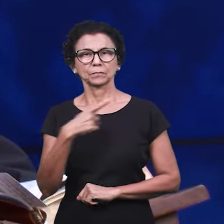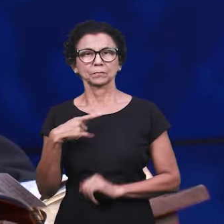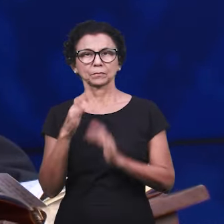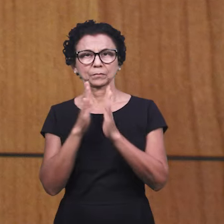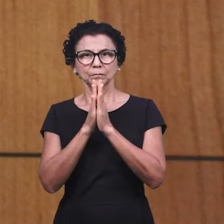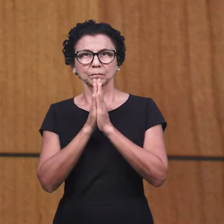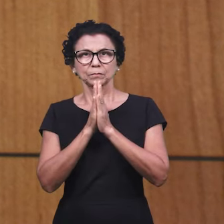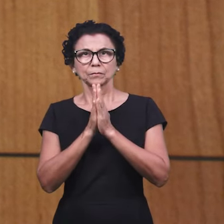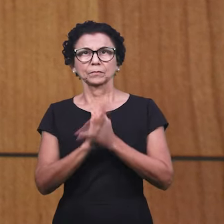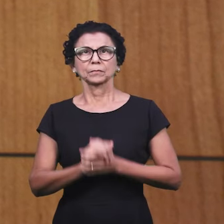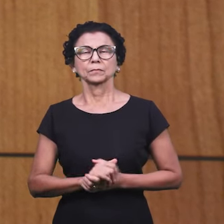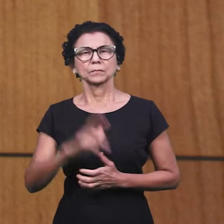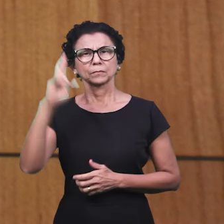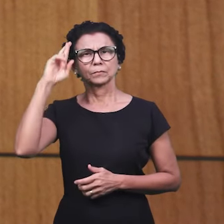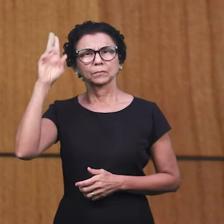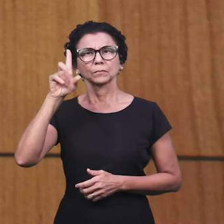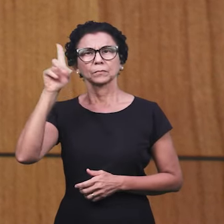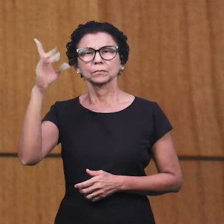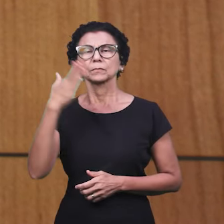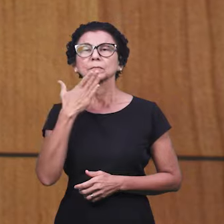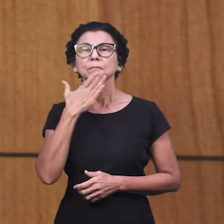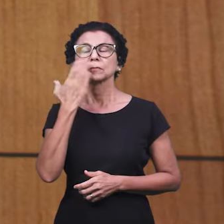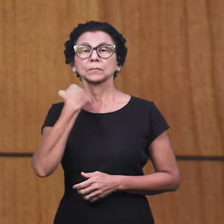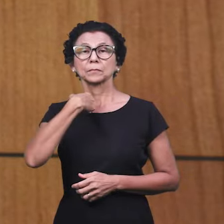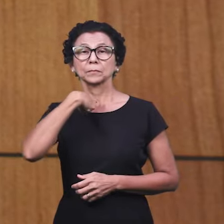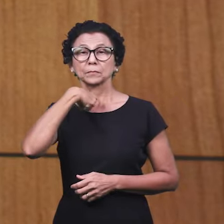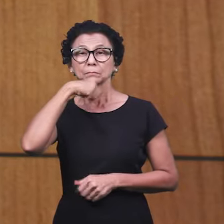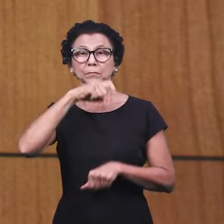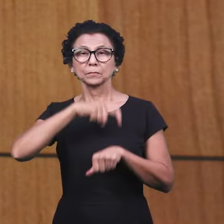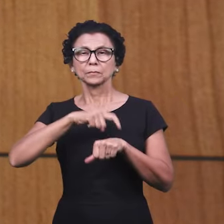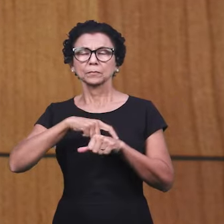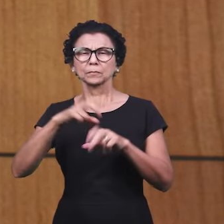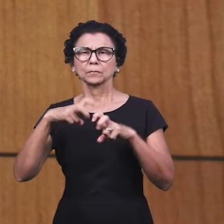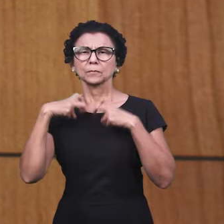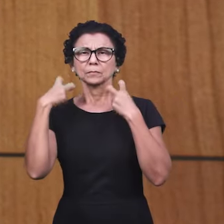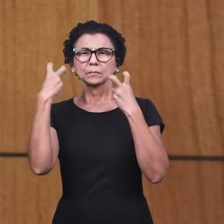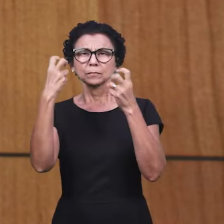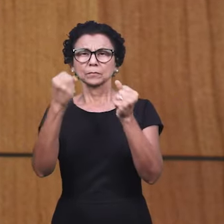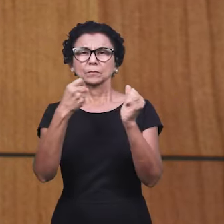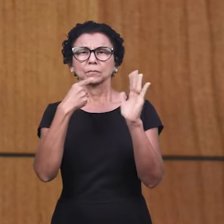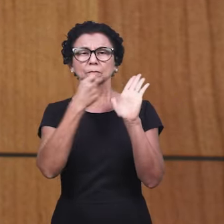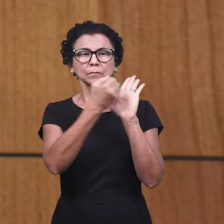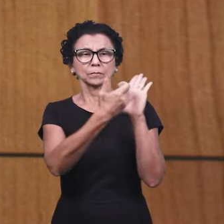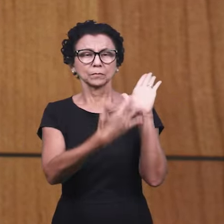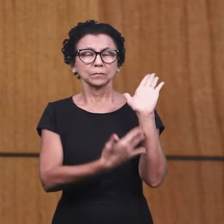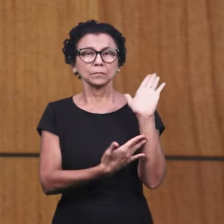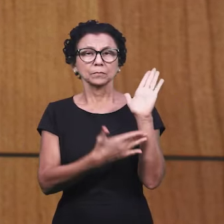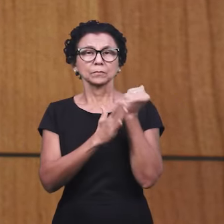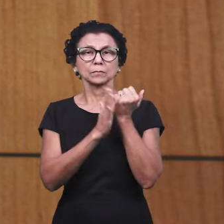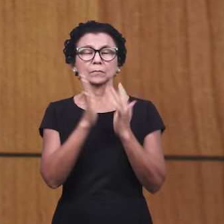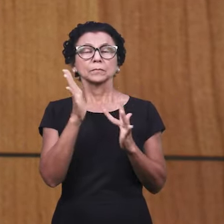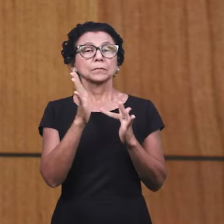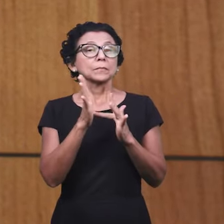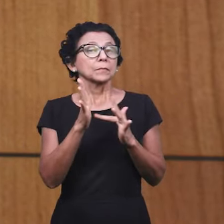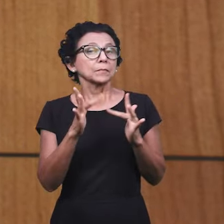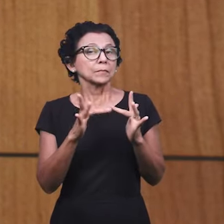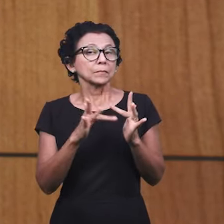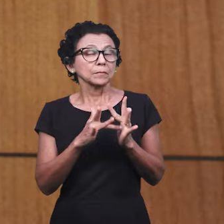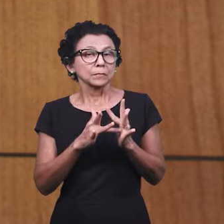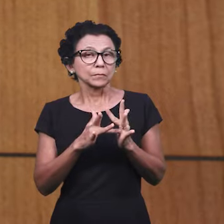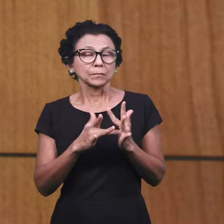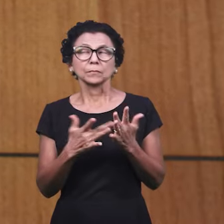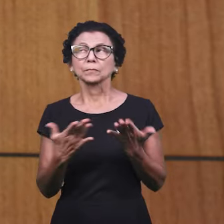pastores. Nosso Deus, nosso Pai, nós fazemos um clamor pelo sangue do Senhor Jesus e queremos apresentar ao Deus este culto